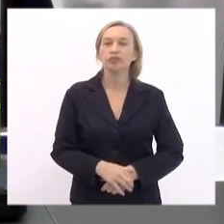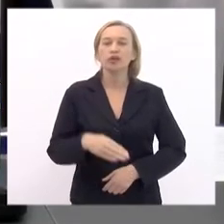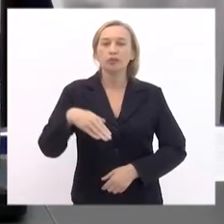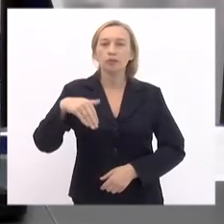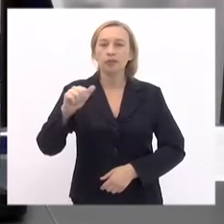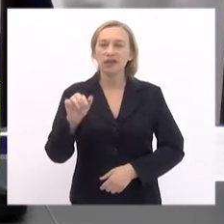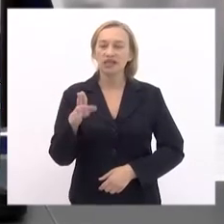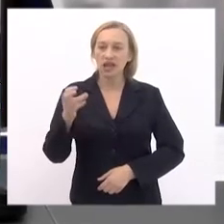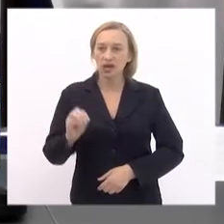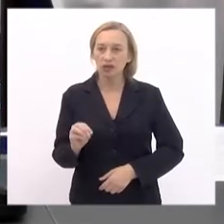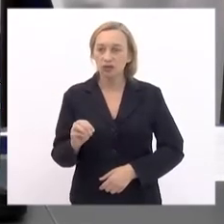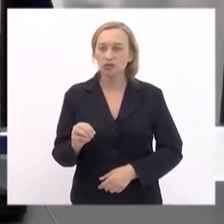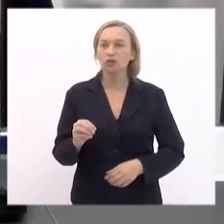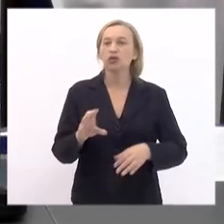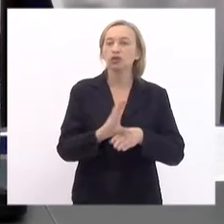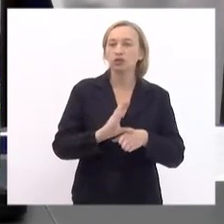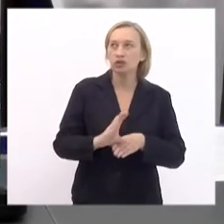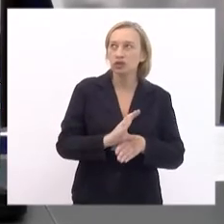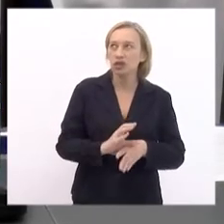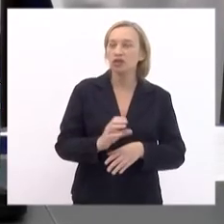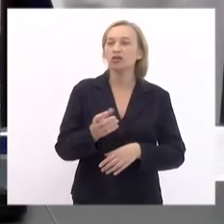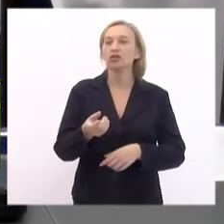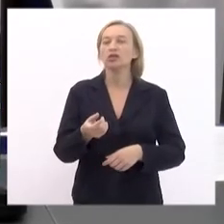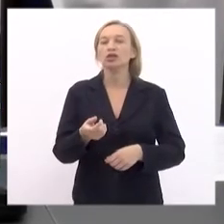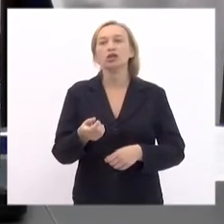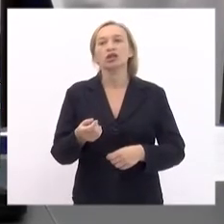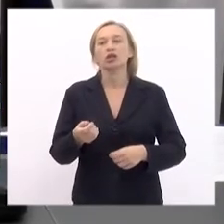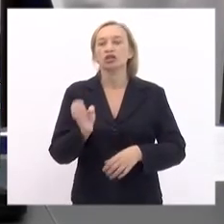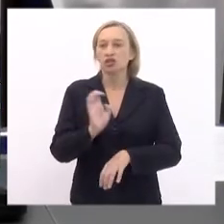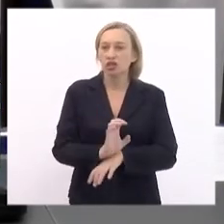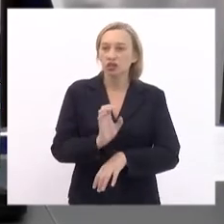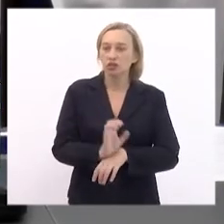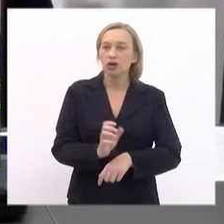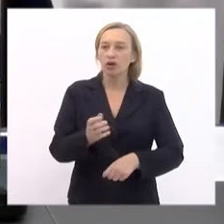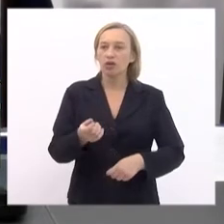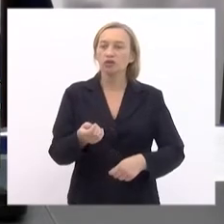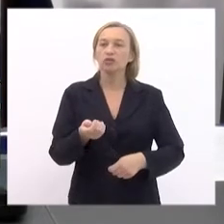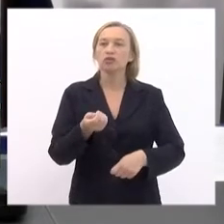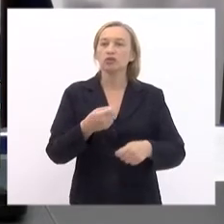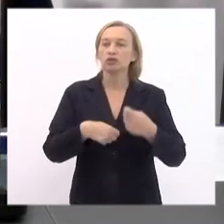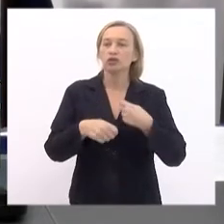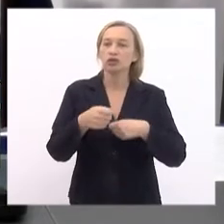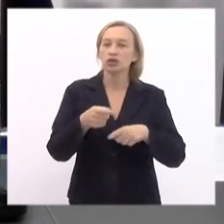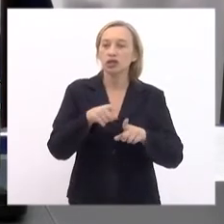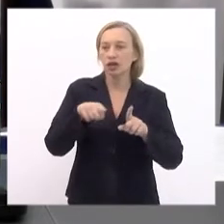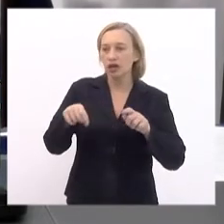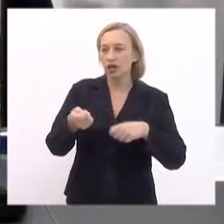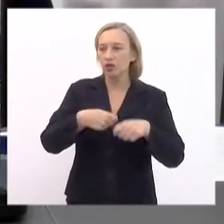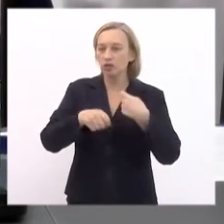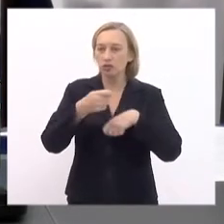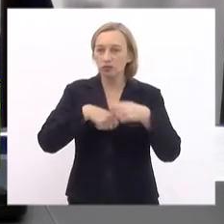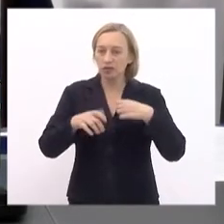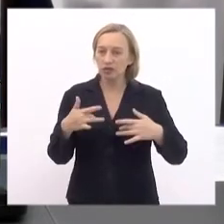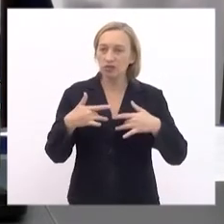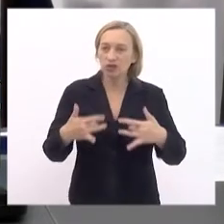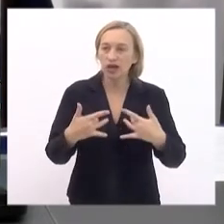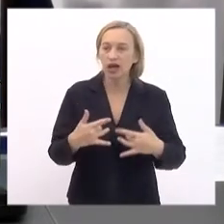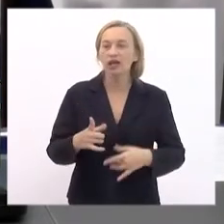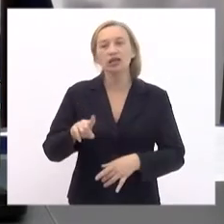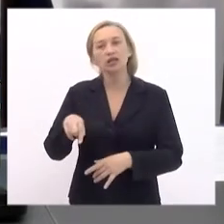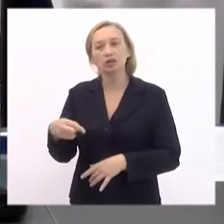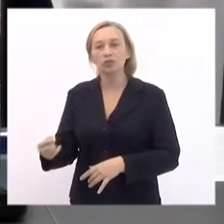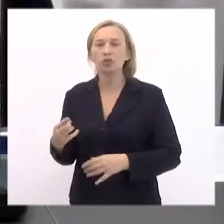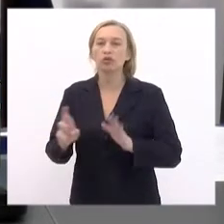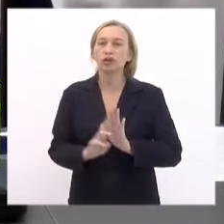Xavier, Conselho Estadual de Economia Solidária, já ia falar de educação, né, o vício, né? E, em seguida, por favor,